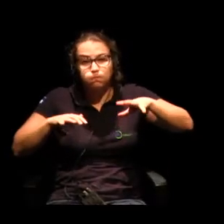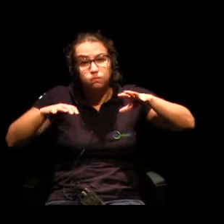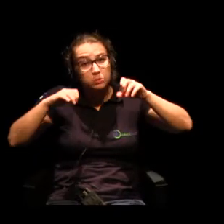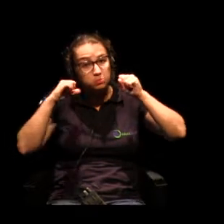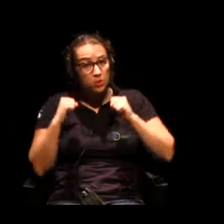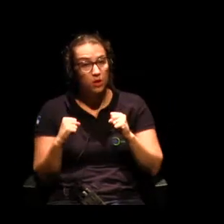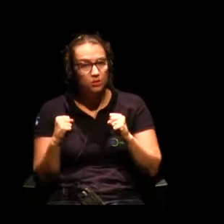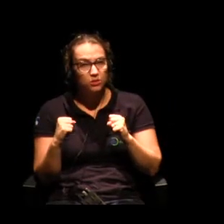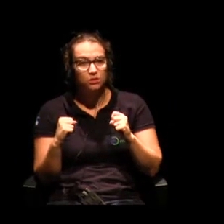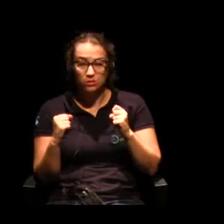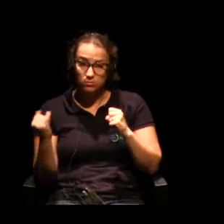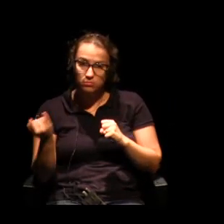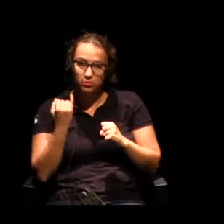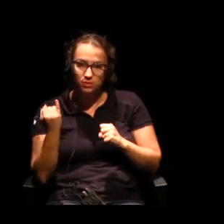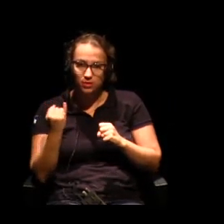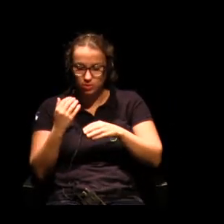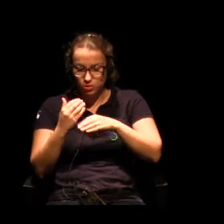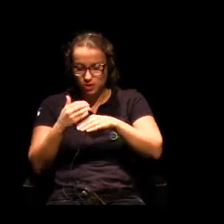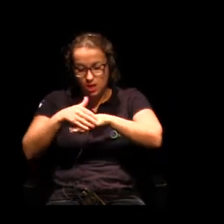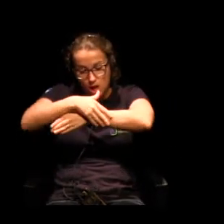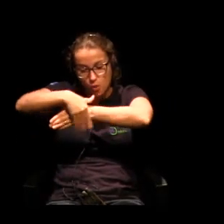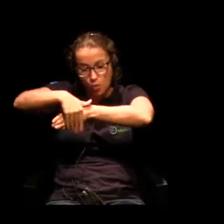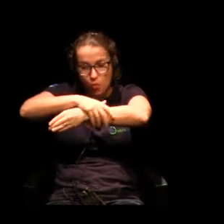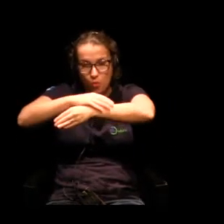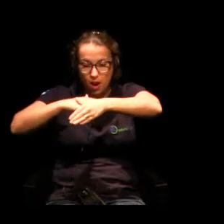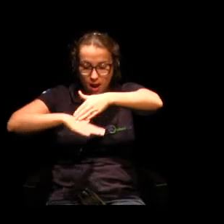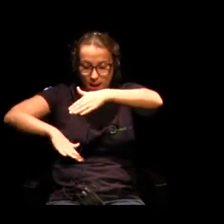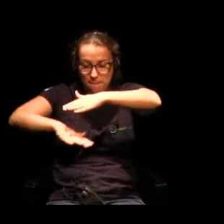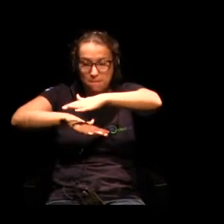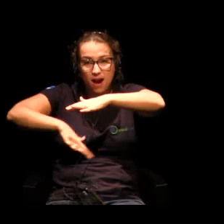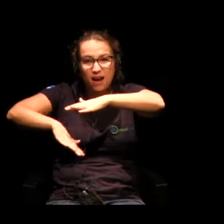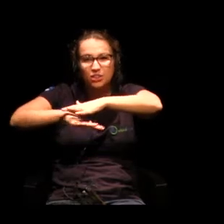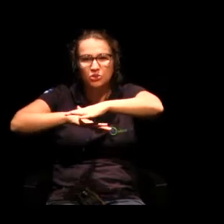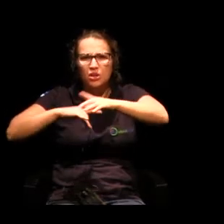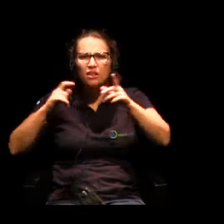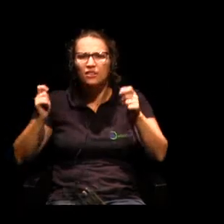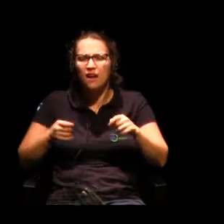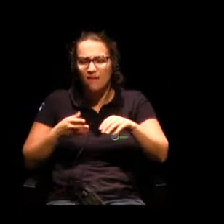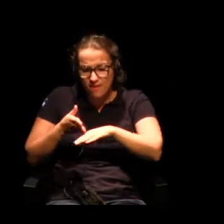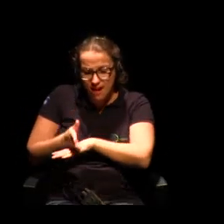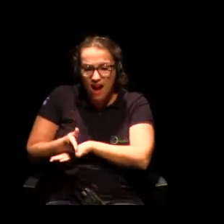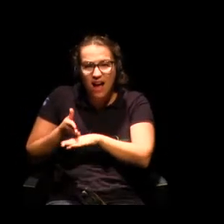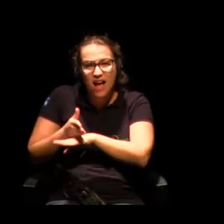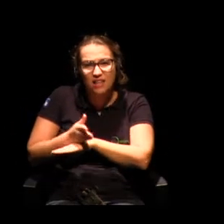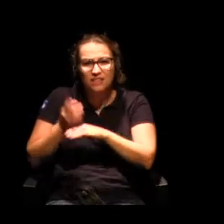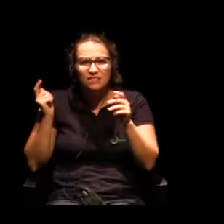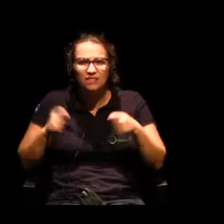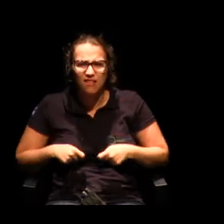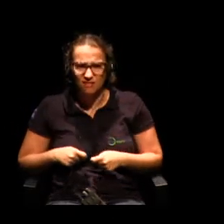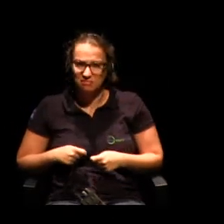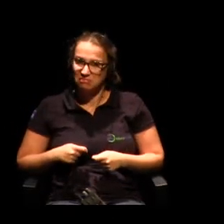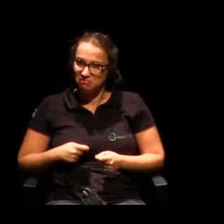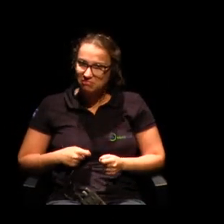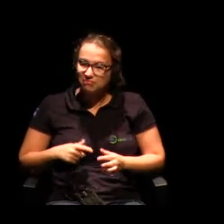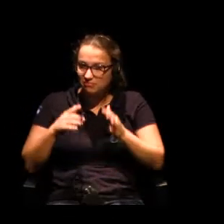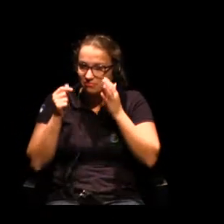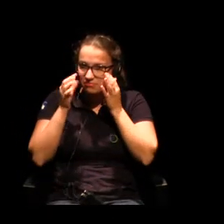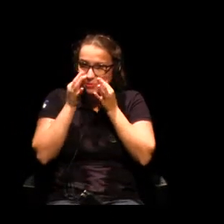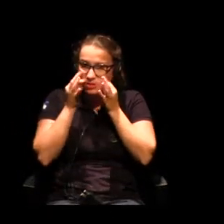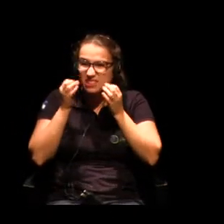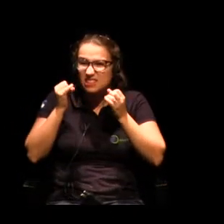conter mais água, e uma parte importante disso é que a infraestrutura debaixo das ruas podia ser acessada. Então,